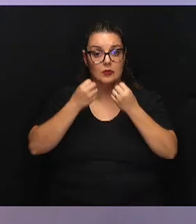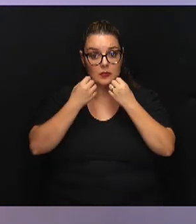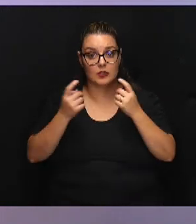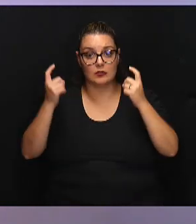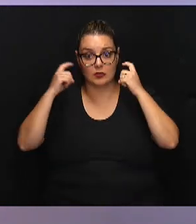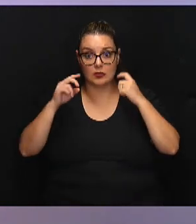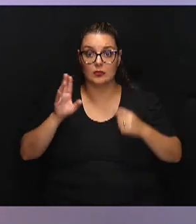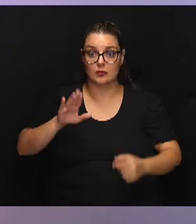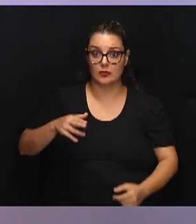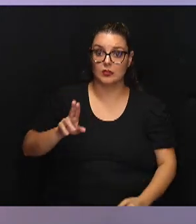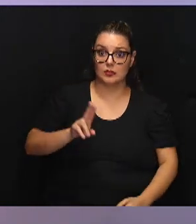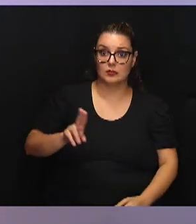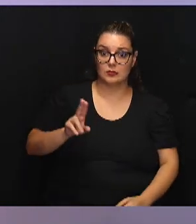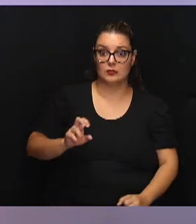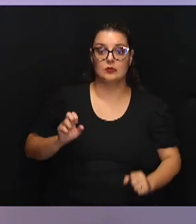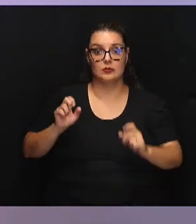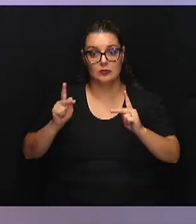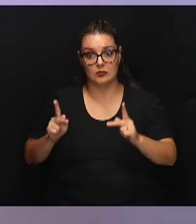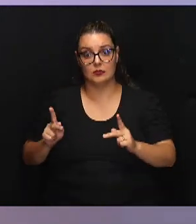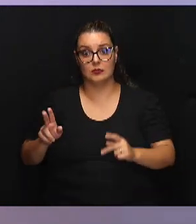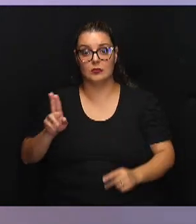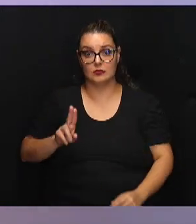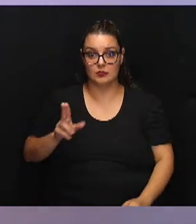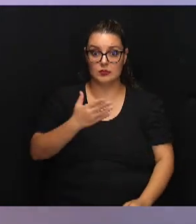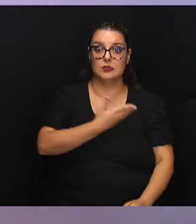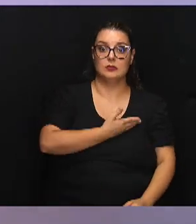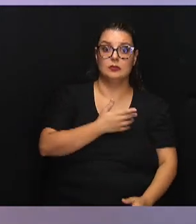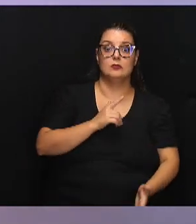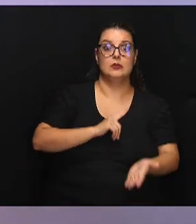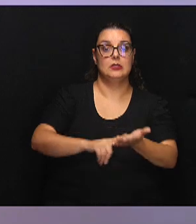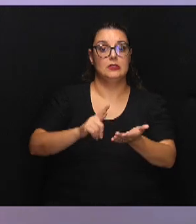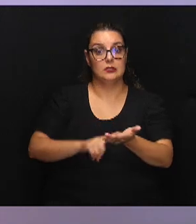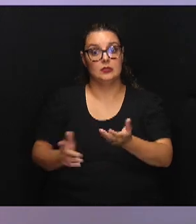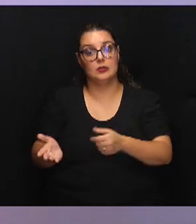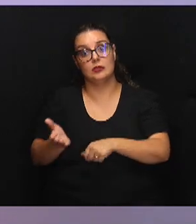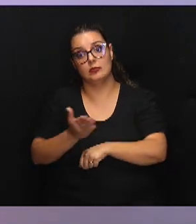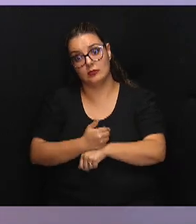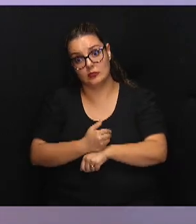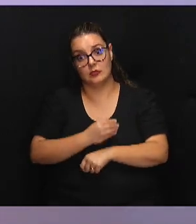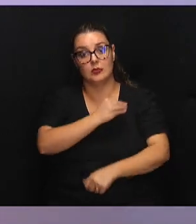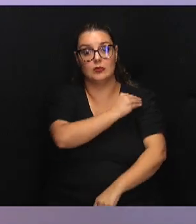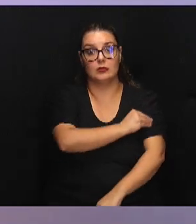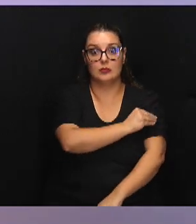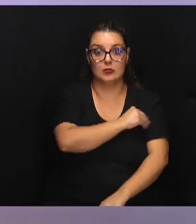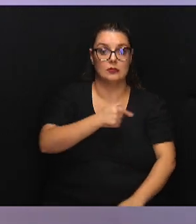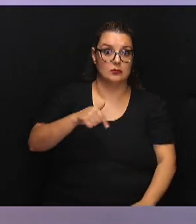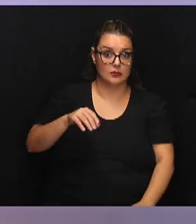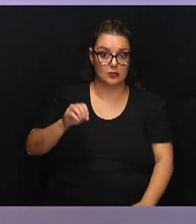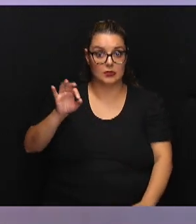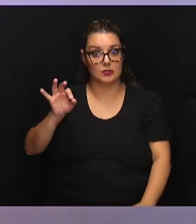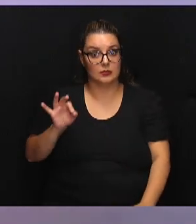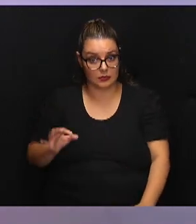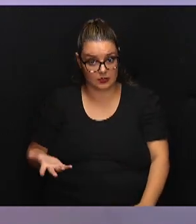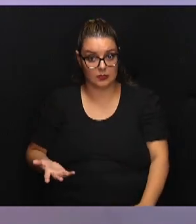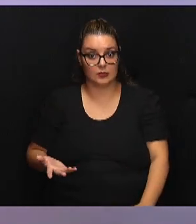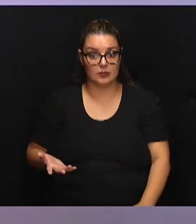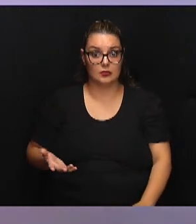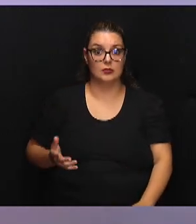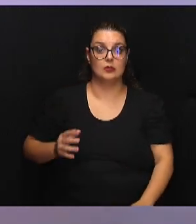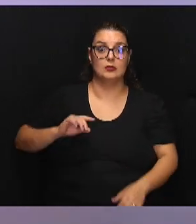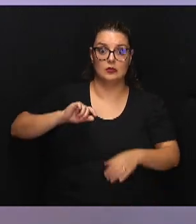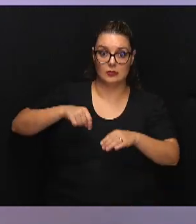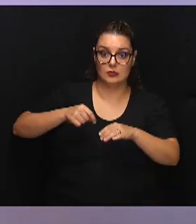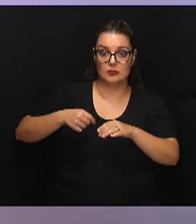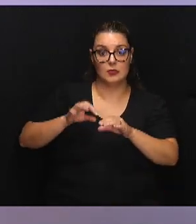for usar, tudo bem querer usar o do amigo, mas tem que limpar ali com álcool 70%, fazer uma asepsia